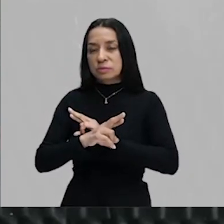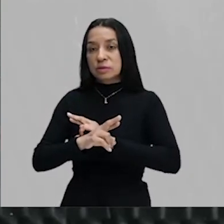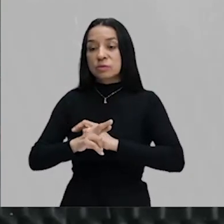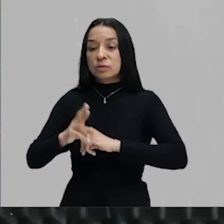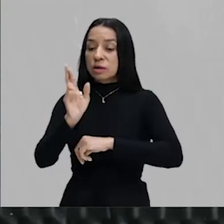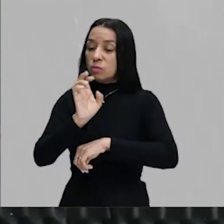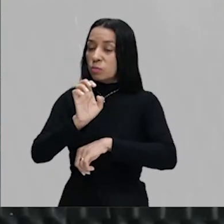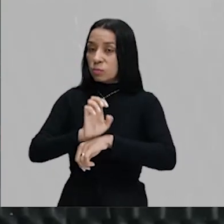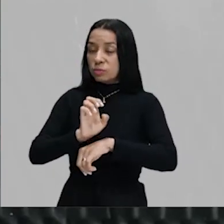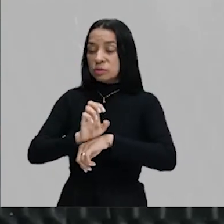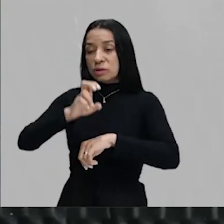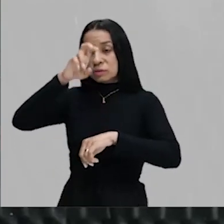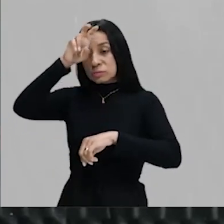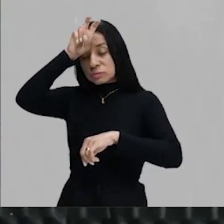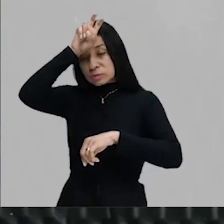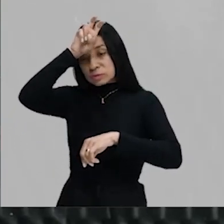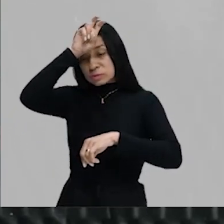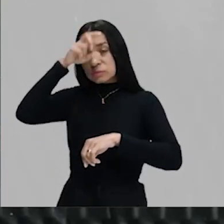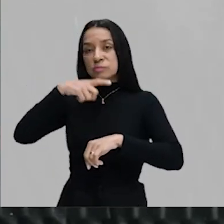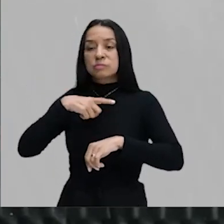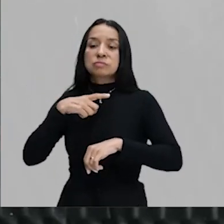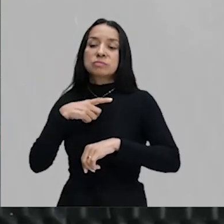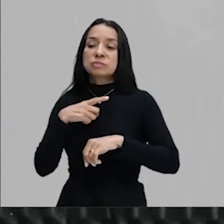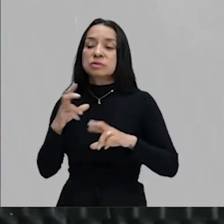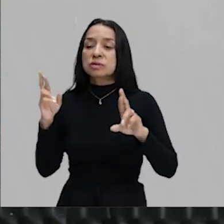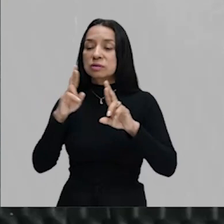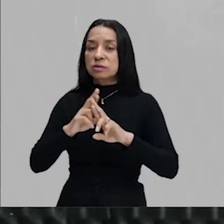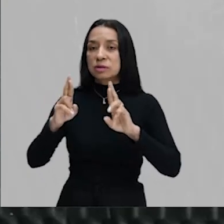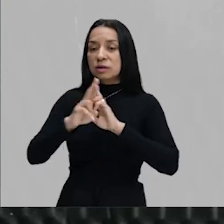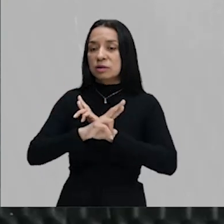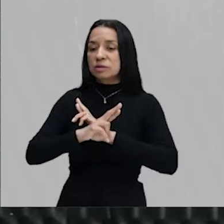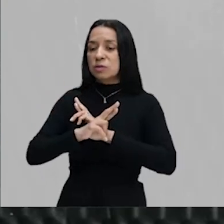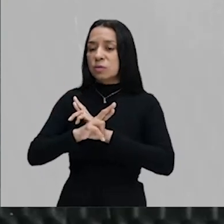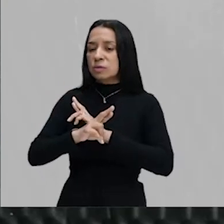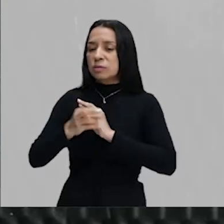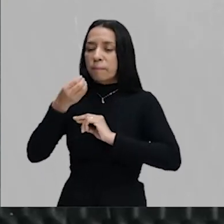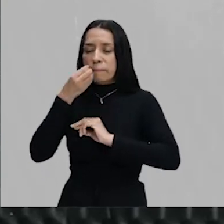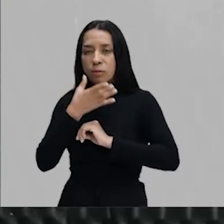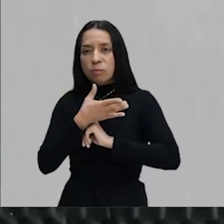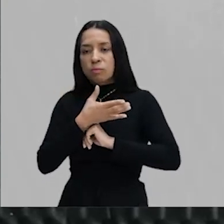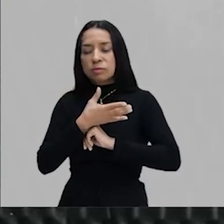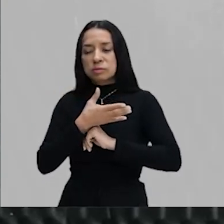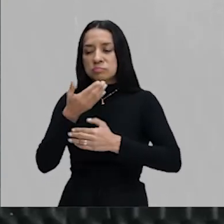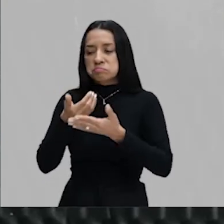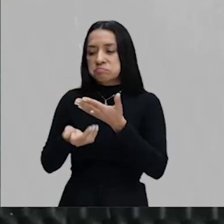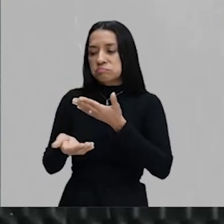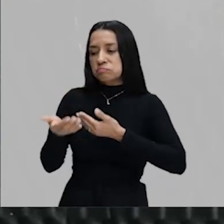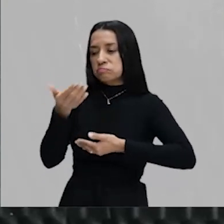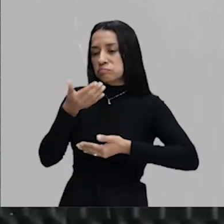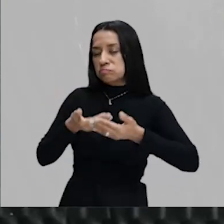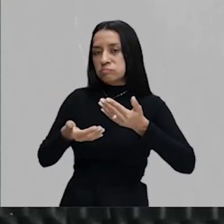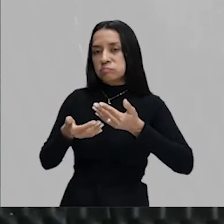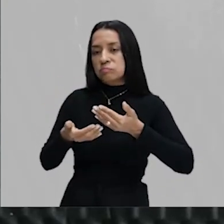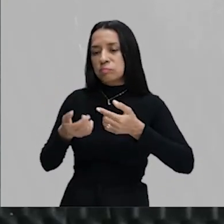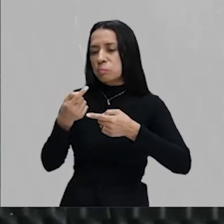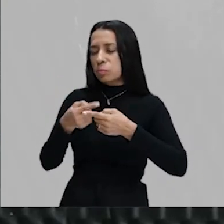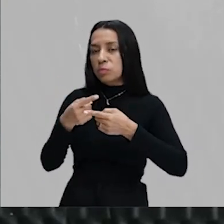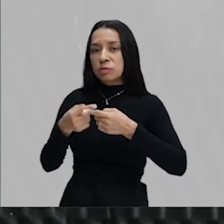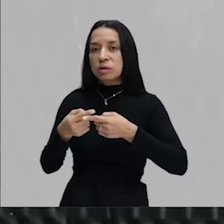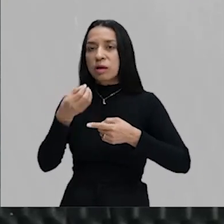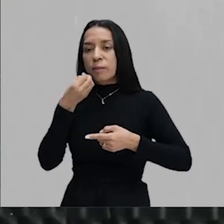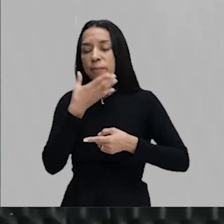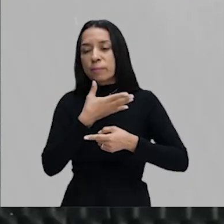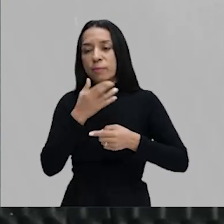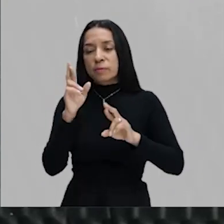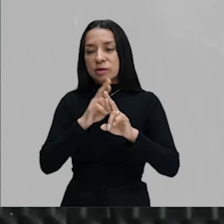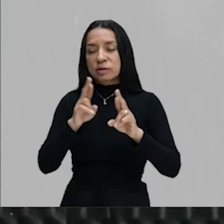egípcio. Ou seja, você tem relações amistosas, até por conta da boa relação que os hebreus tinham